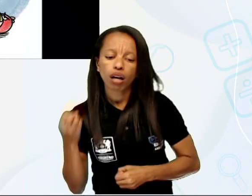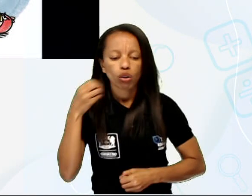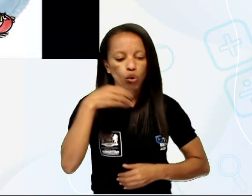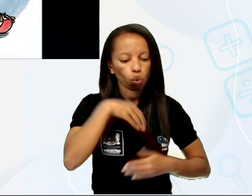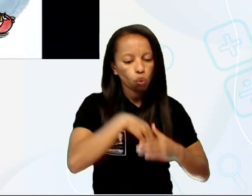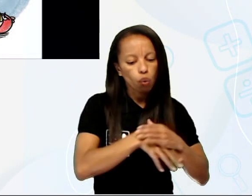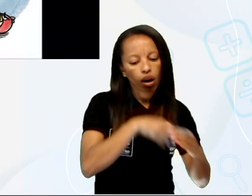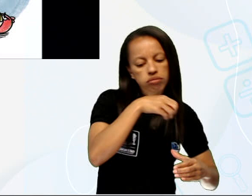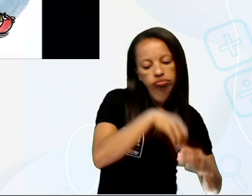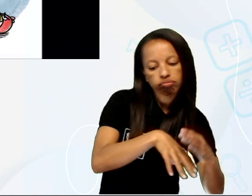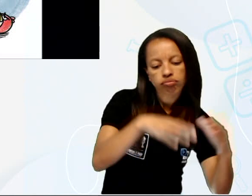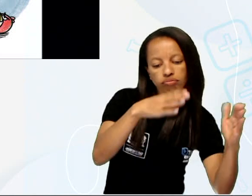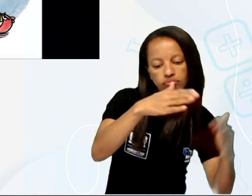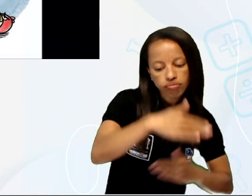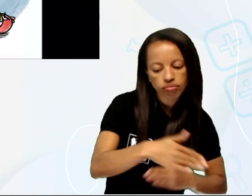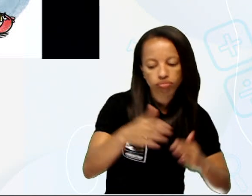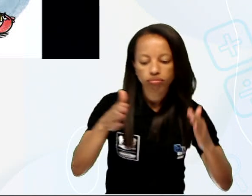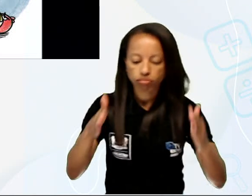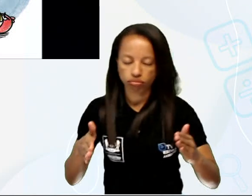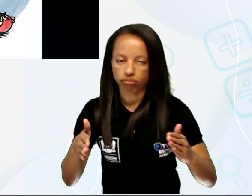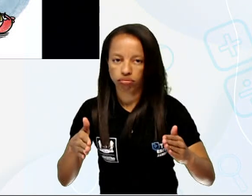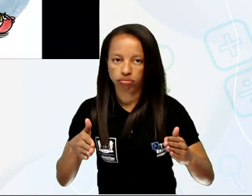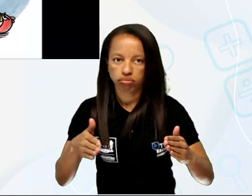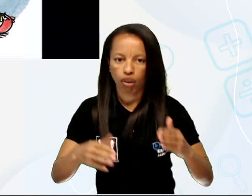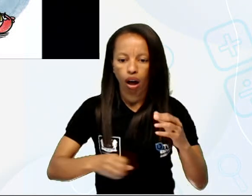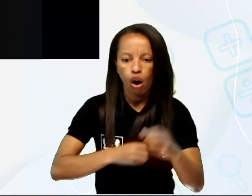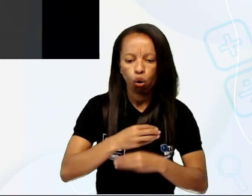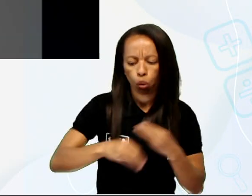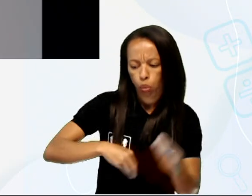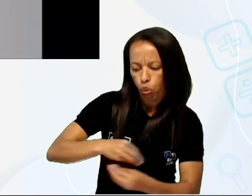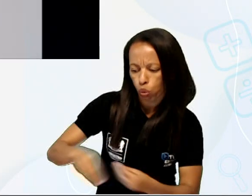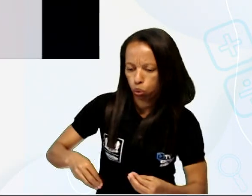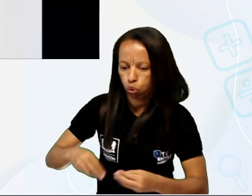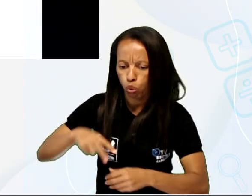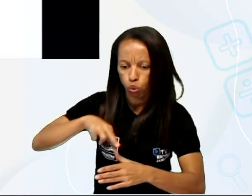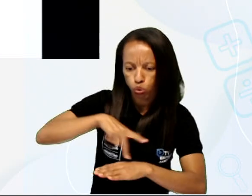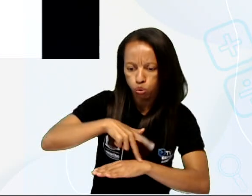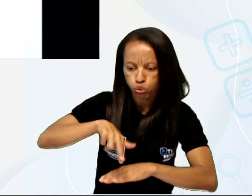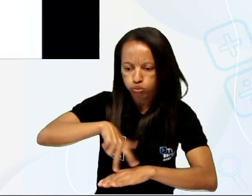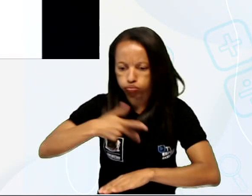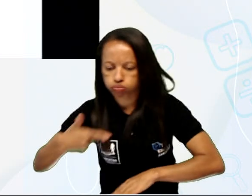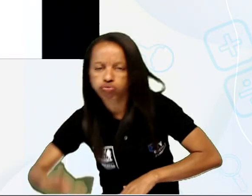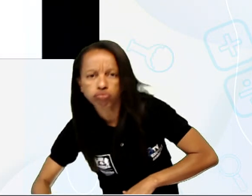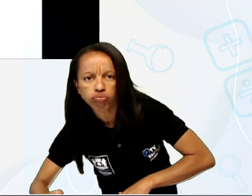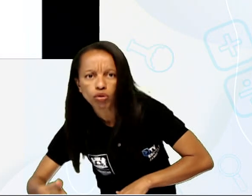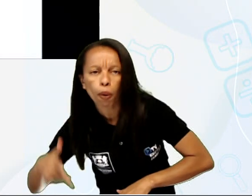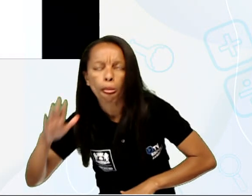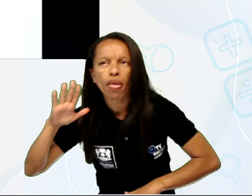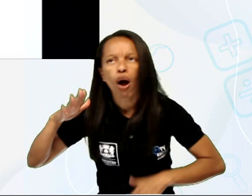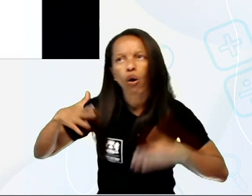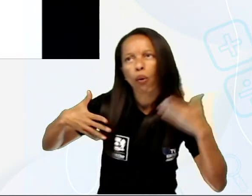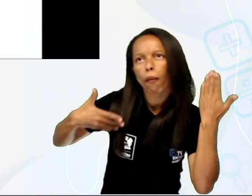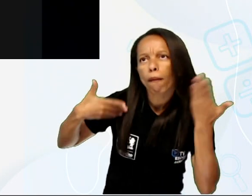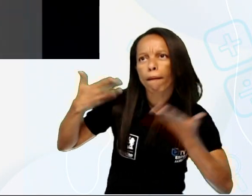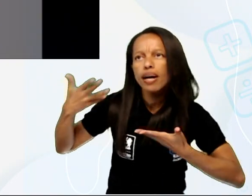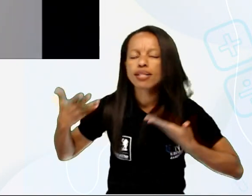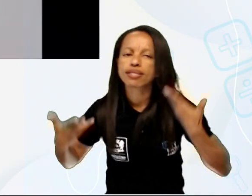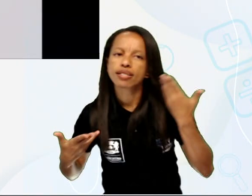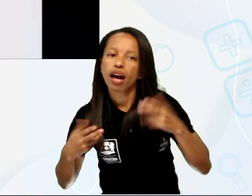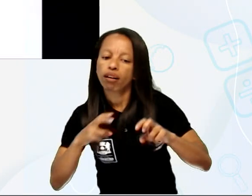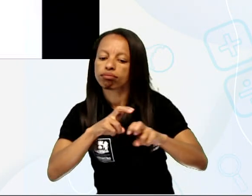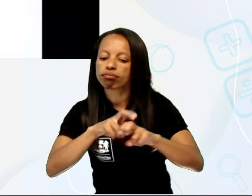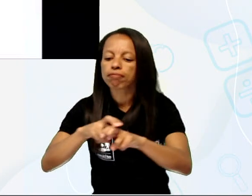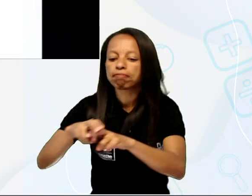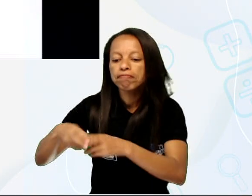com brinquedo espalhado no chão, a queda posso levar. Na hora de passear, na cadeirinha devo estar,